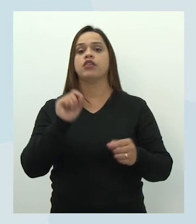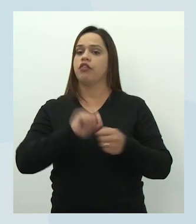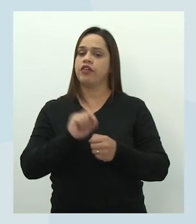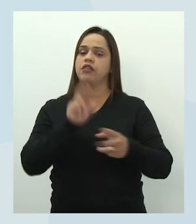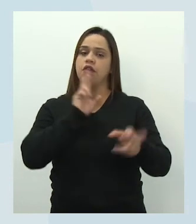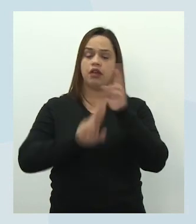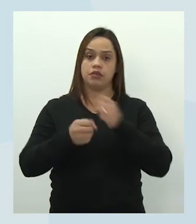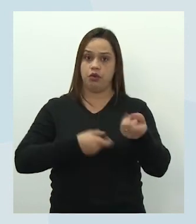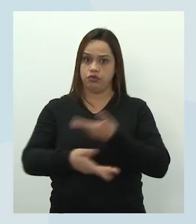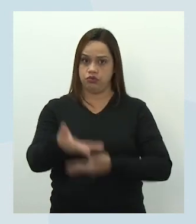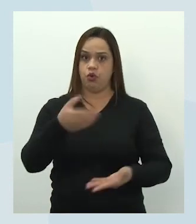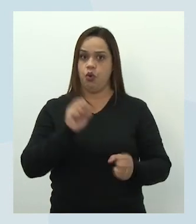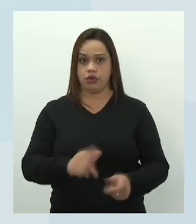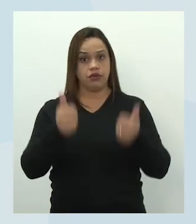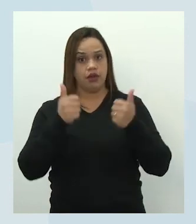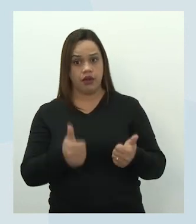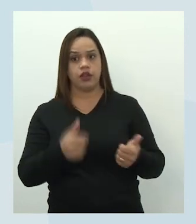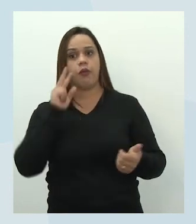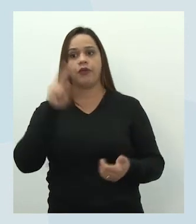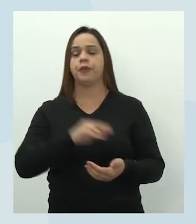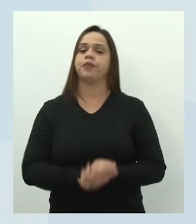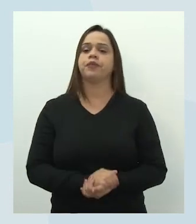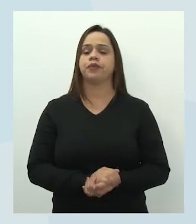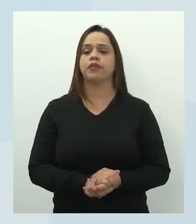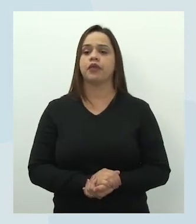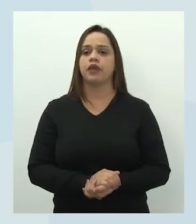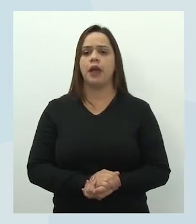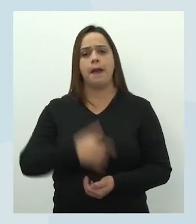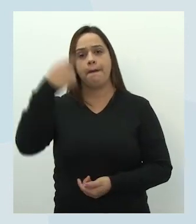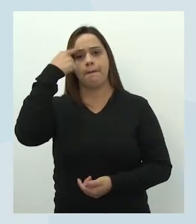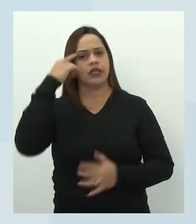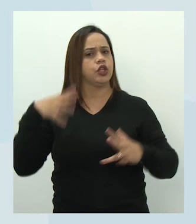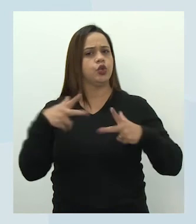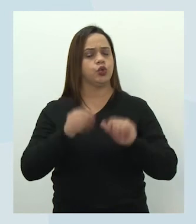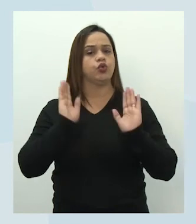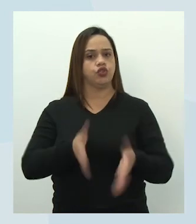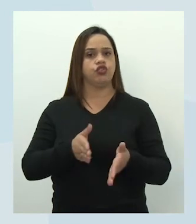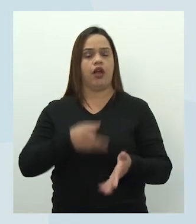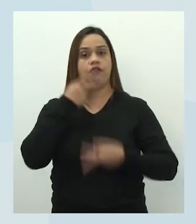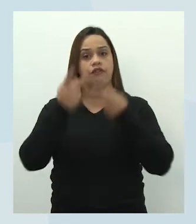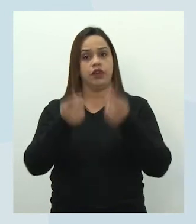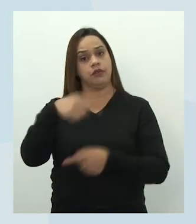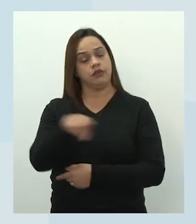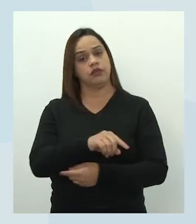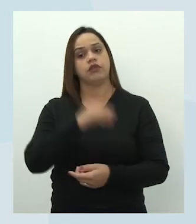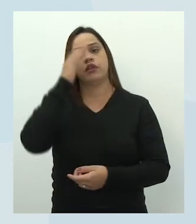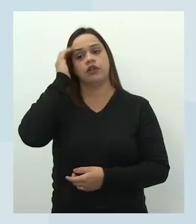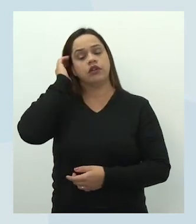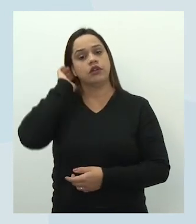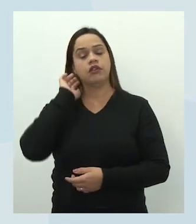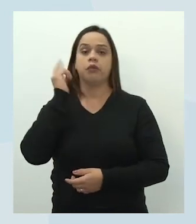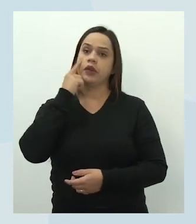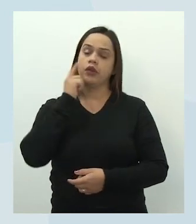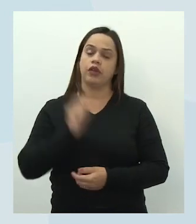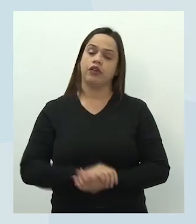com vocês, pode ser? Então vamos lá. Pensando em tudo isso que eu acabei de falar, gente, vamos